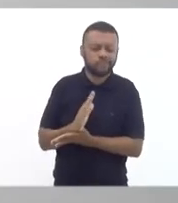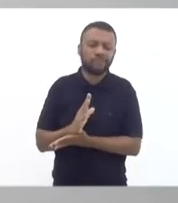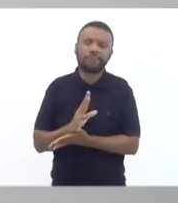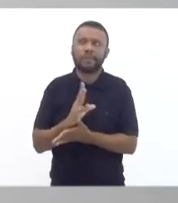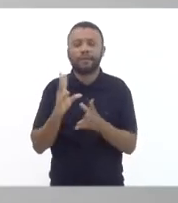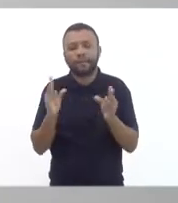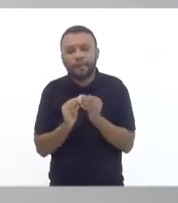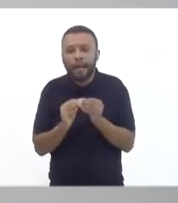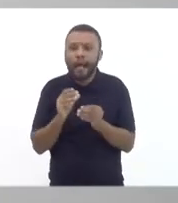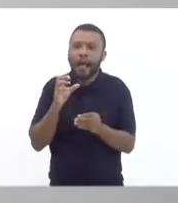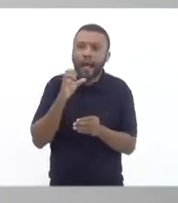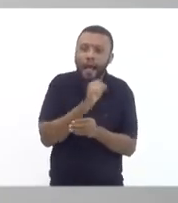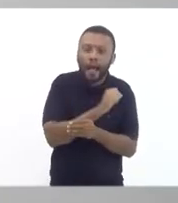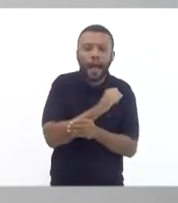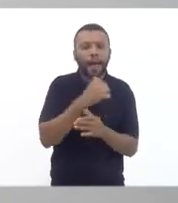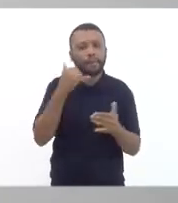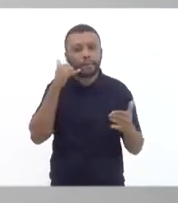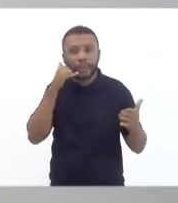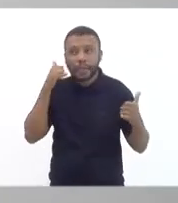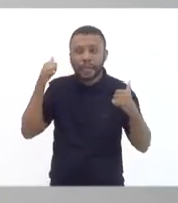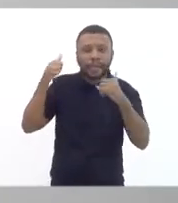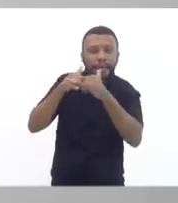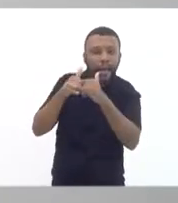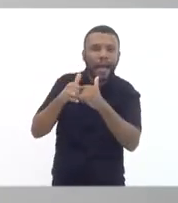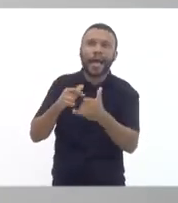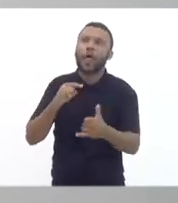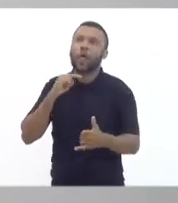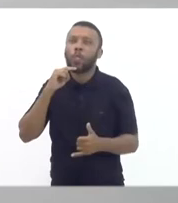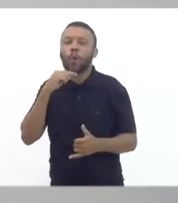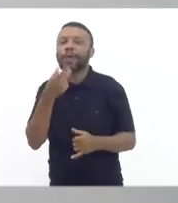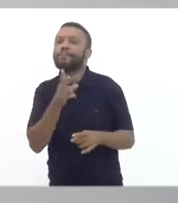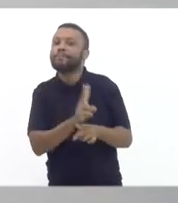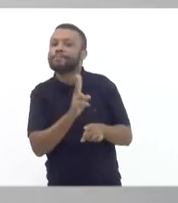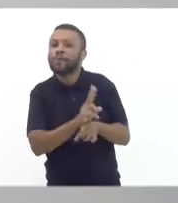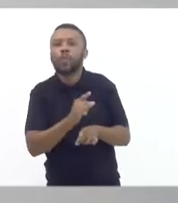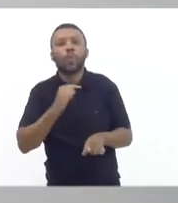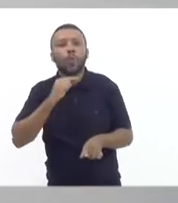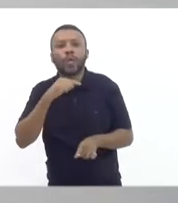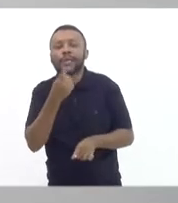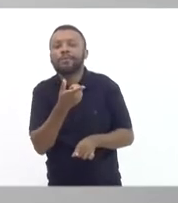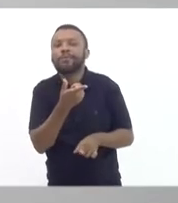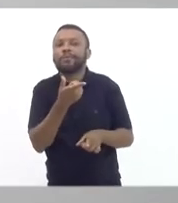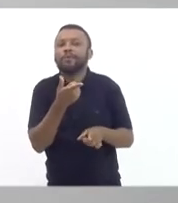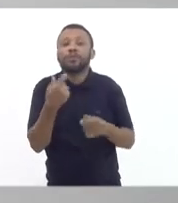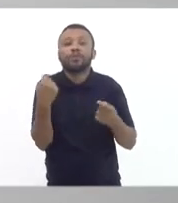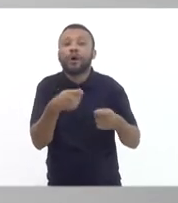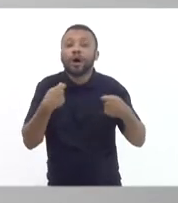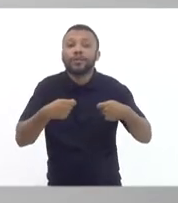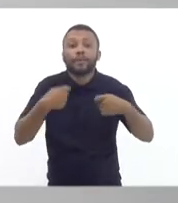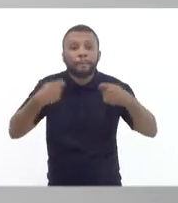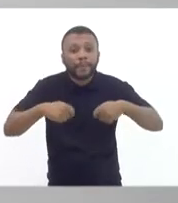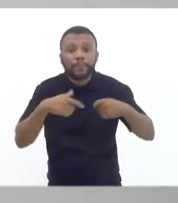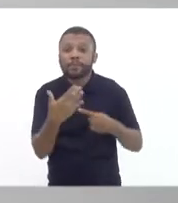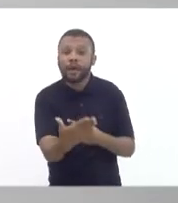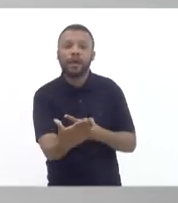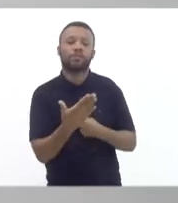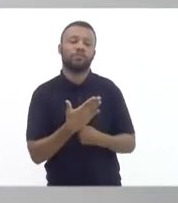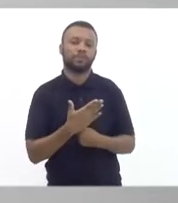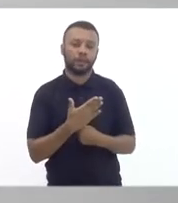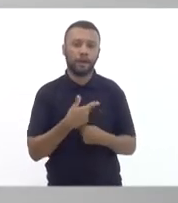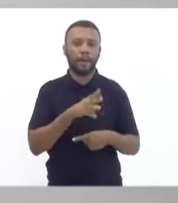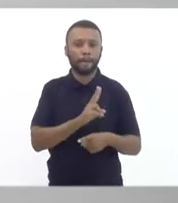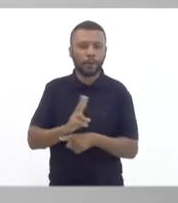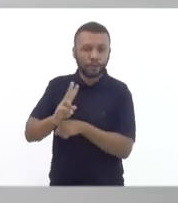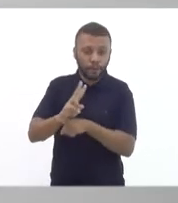rapidamente, ligar, não somos atendidos, não conseguimos falar. Nós precisamos de ajuda. Eu acho que os protetores precisam de ajuda, de